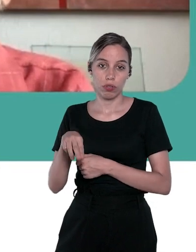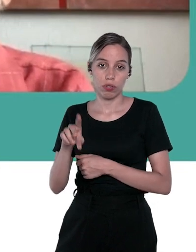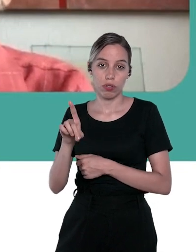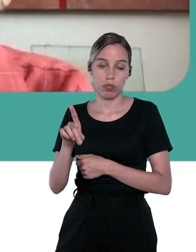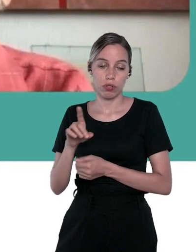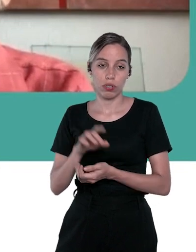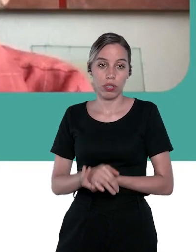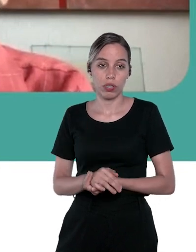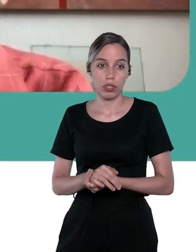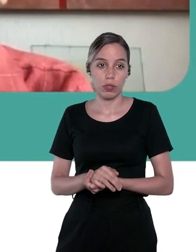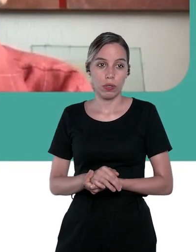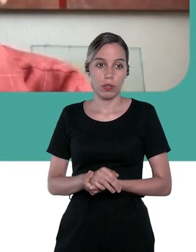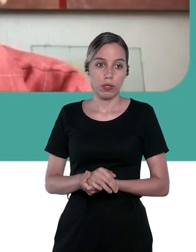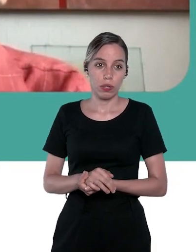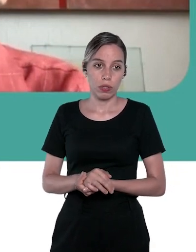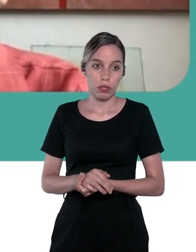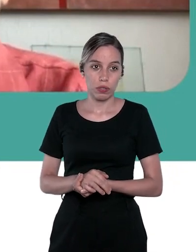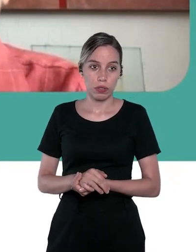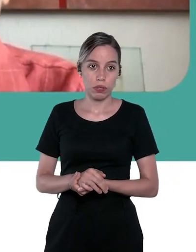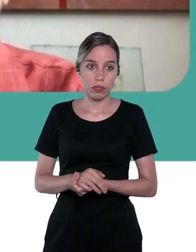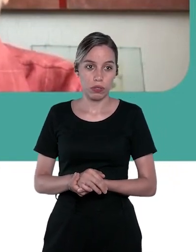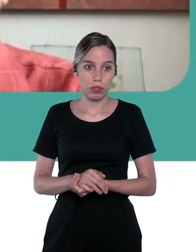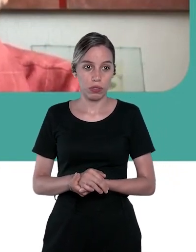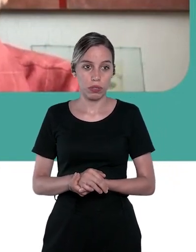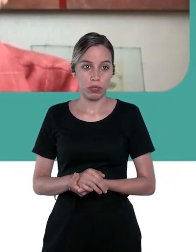Pedro Nava, de Minas, né?